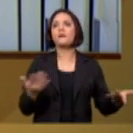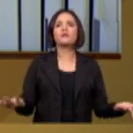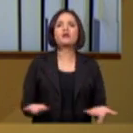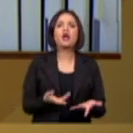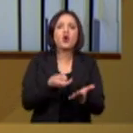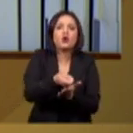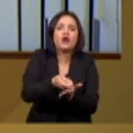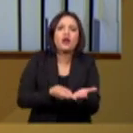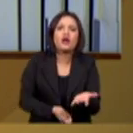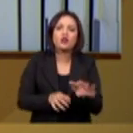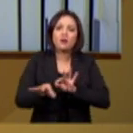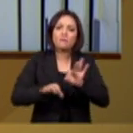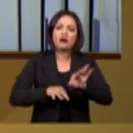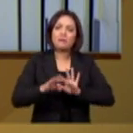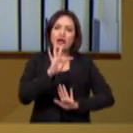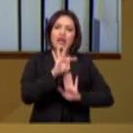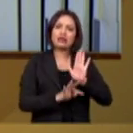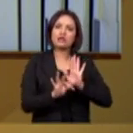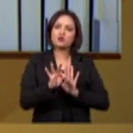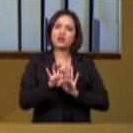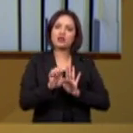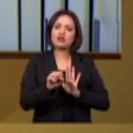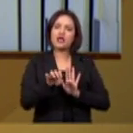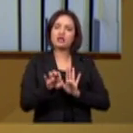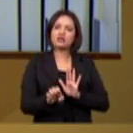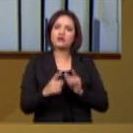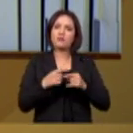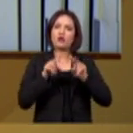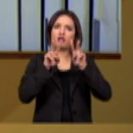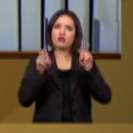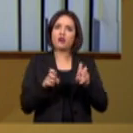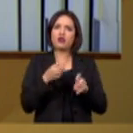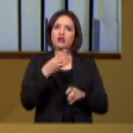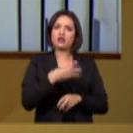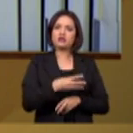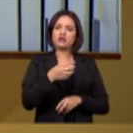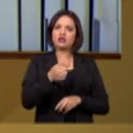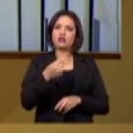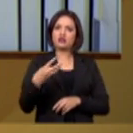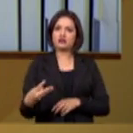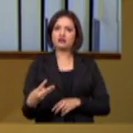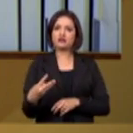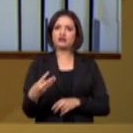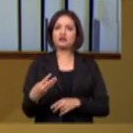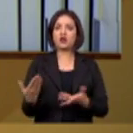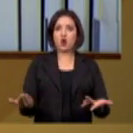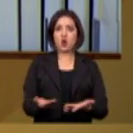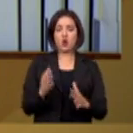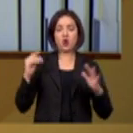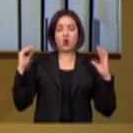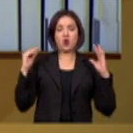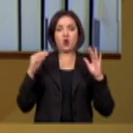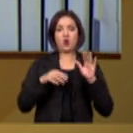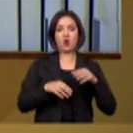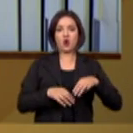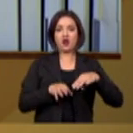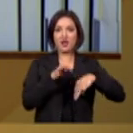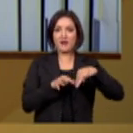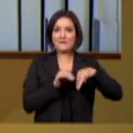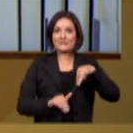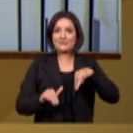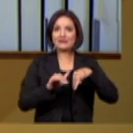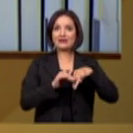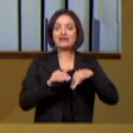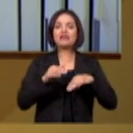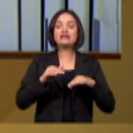tese uma vez que se trata do tema 373 da repercussão geral de marco aurélio a palavra de um